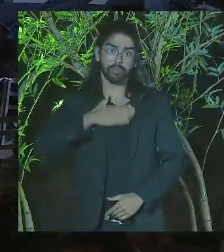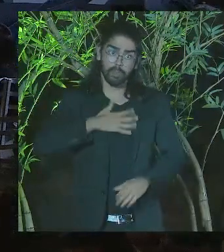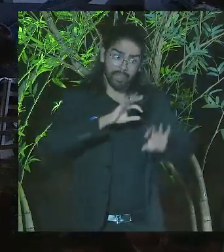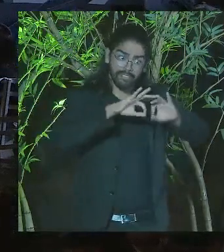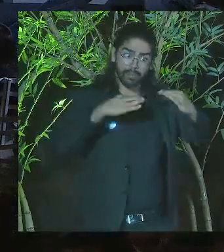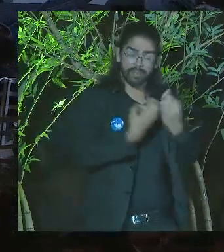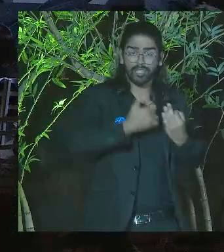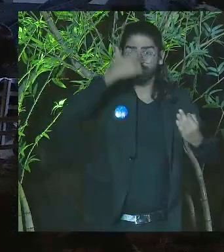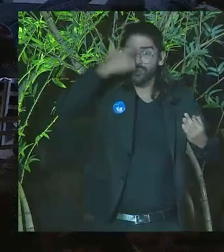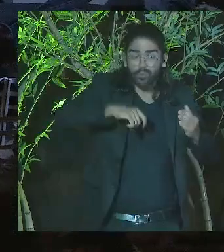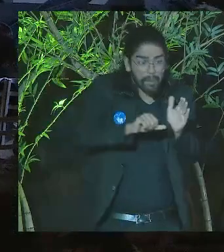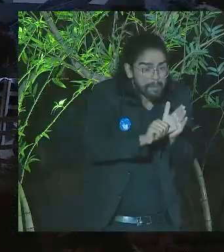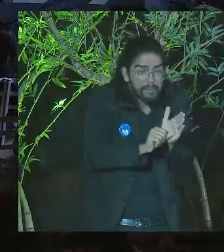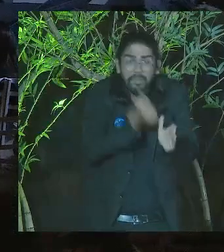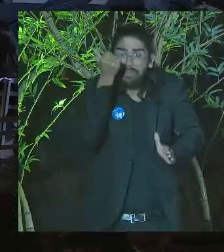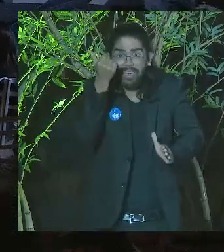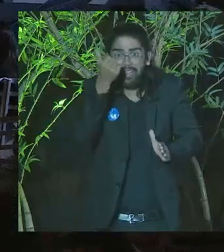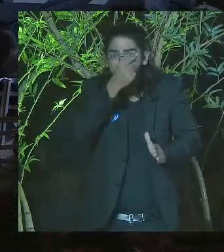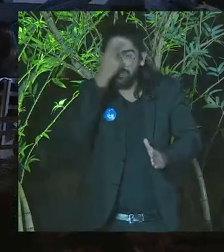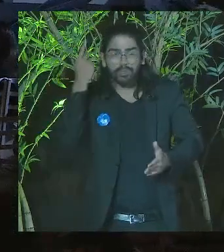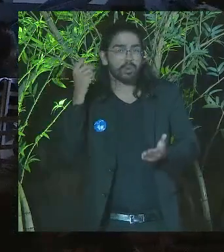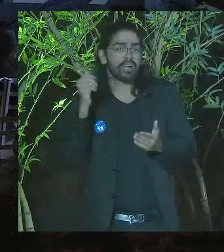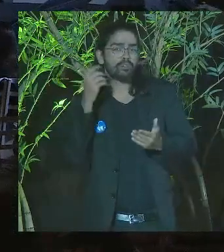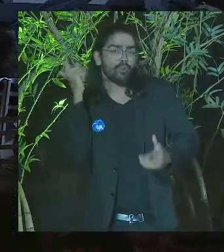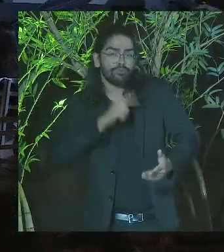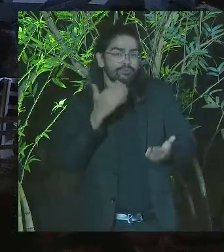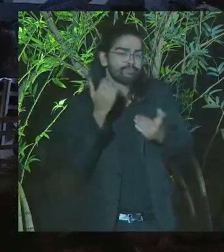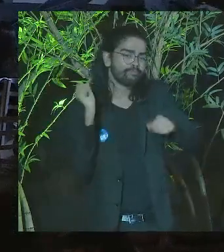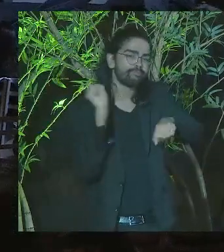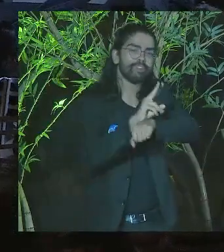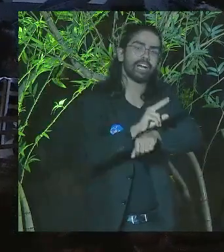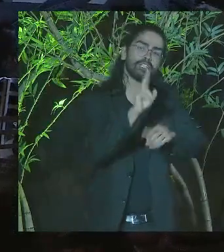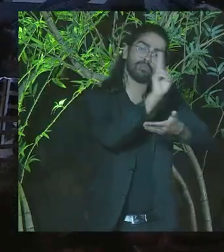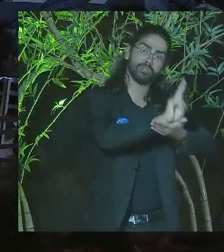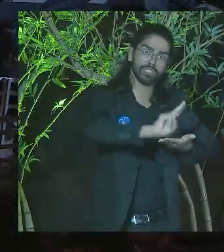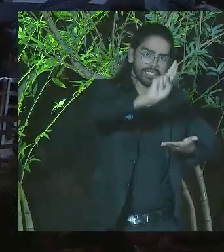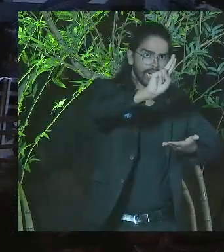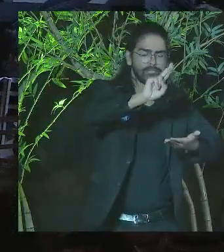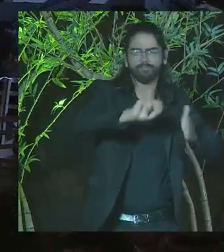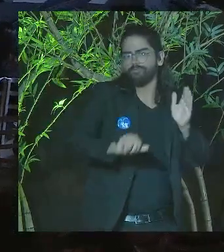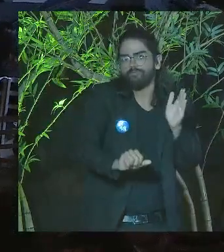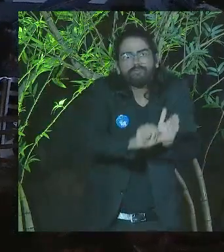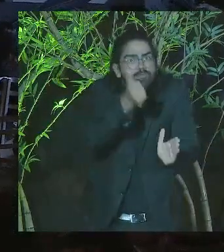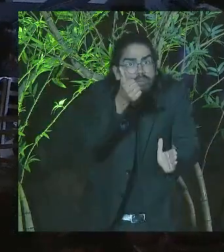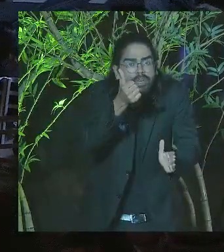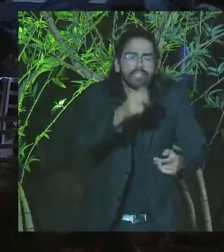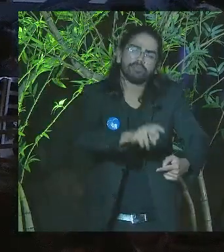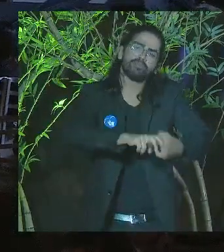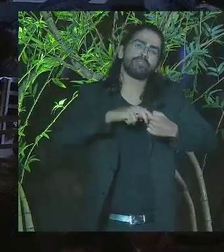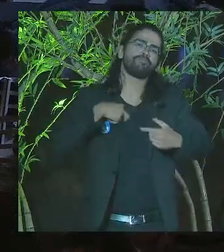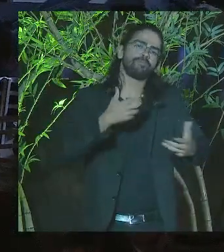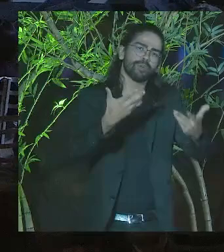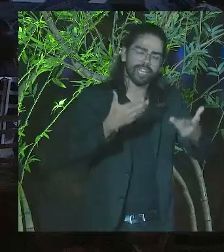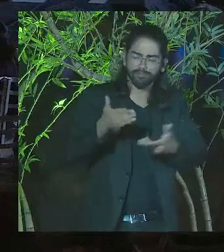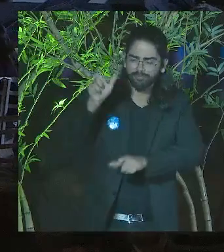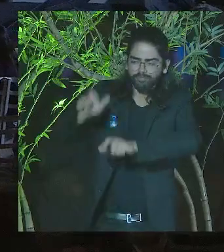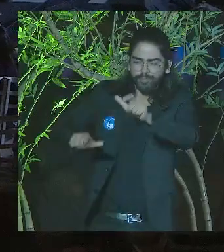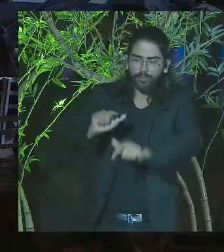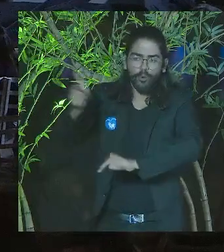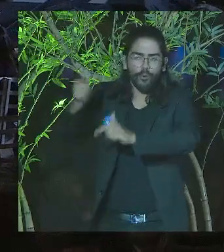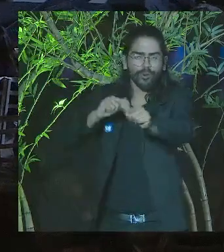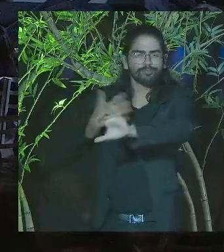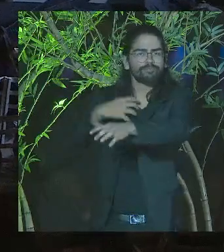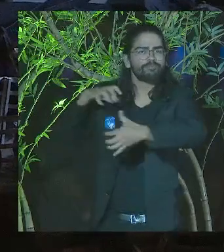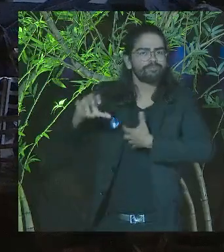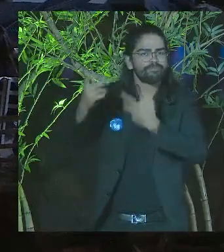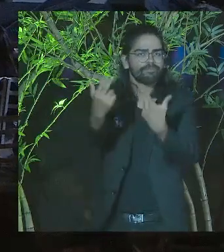gente chama primeira geração, para marcar também alguns avanços sociais. A ideia é poder ampliar esse espaço para mais